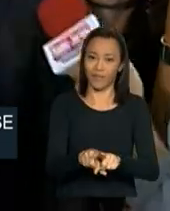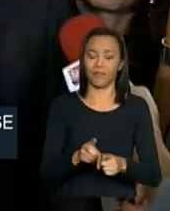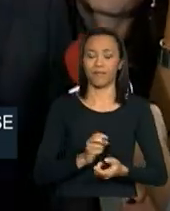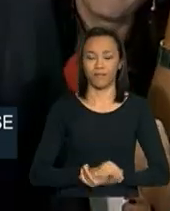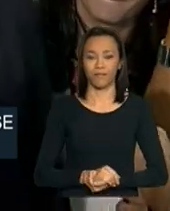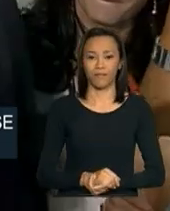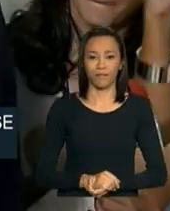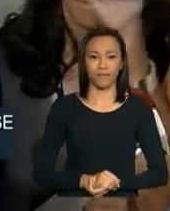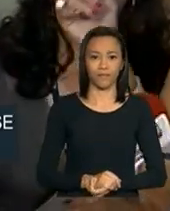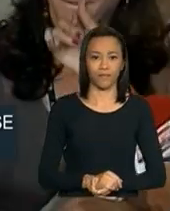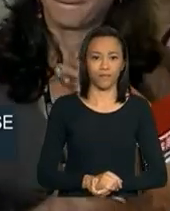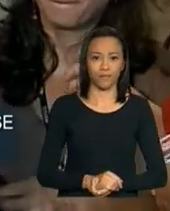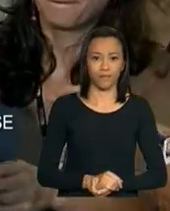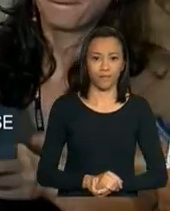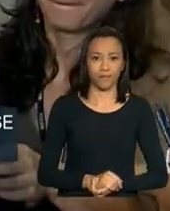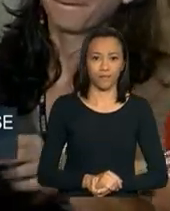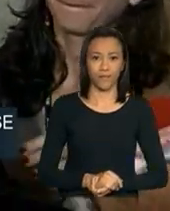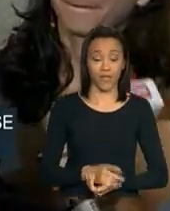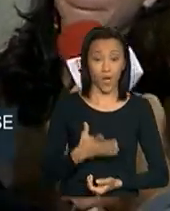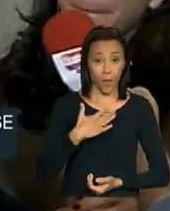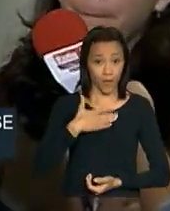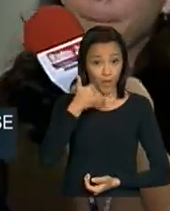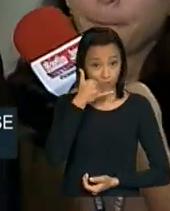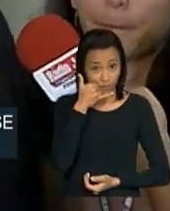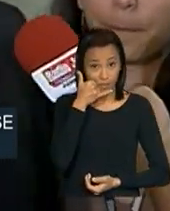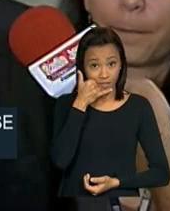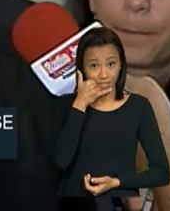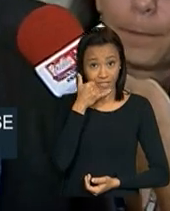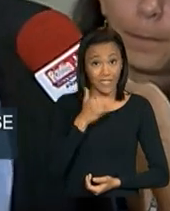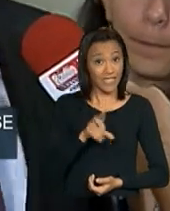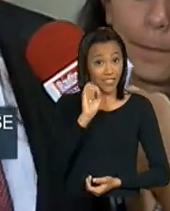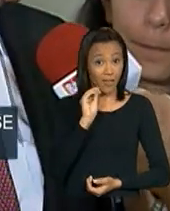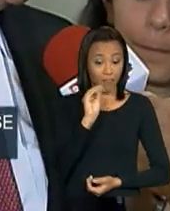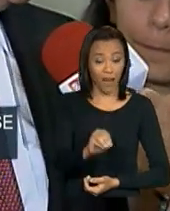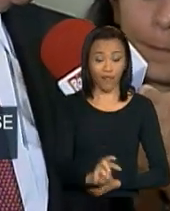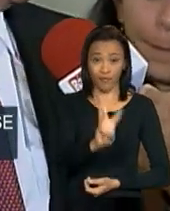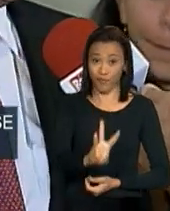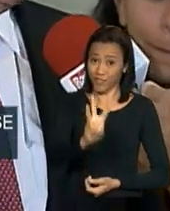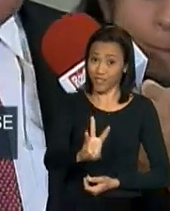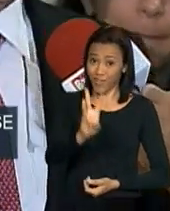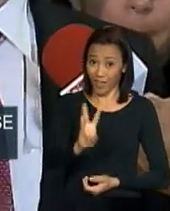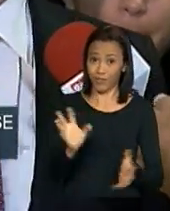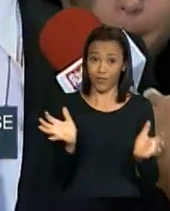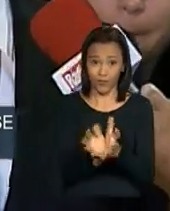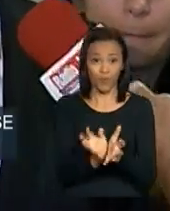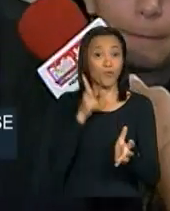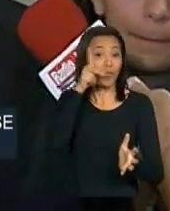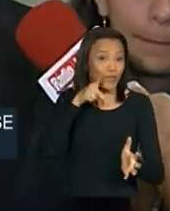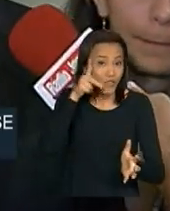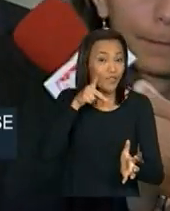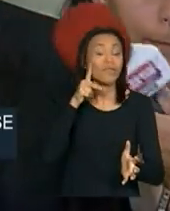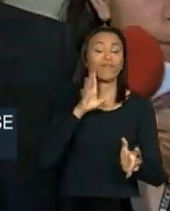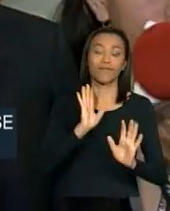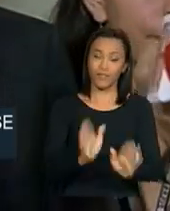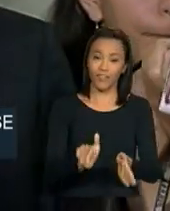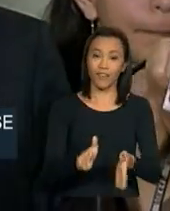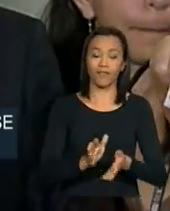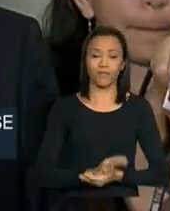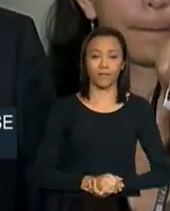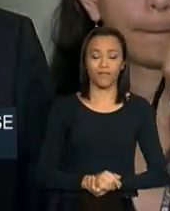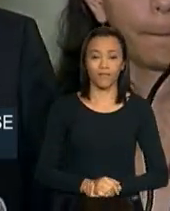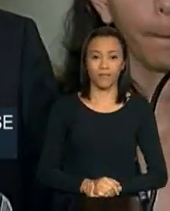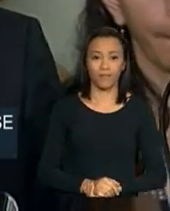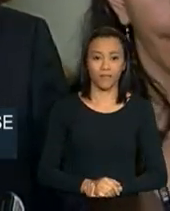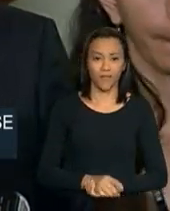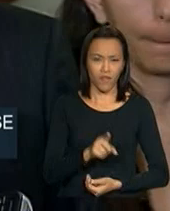telefone. O telefone meu está lá no site do partido, inclusive. Ah, sim? Todo mundo sabe. O senhor não teme que, por exemplo, possa